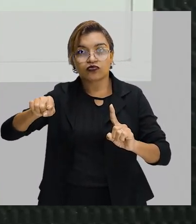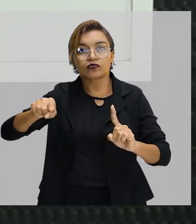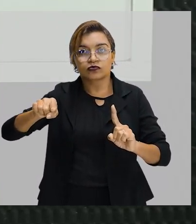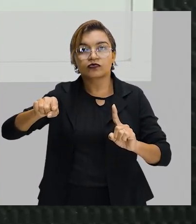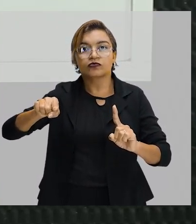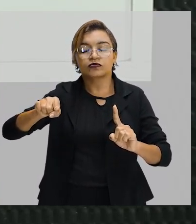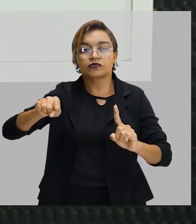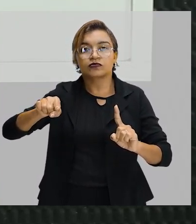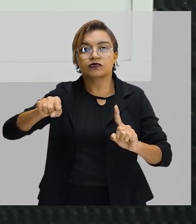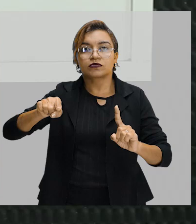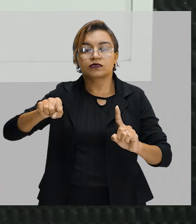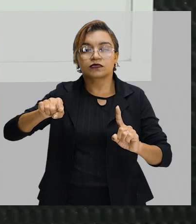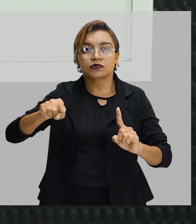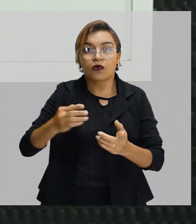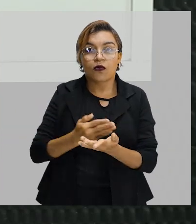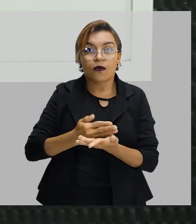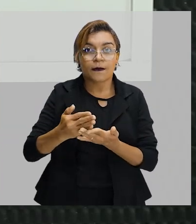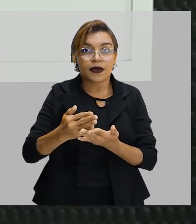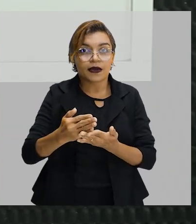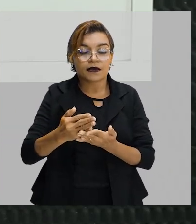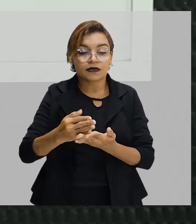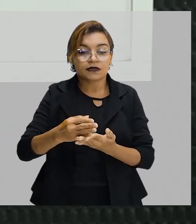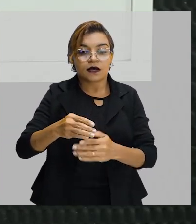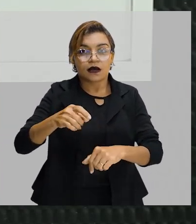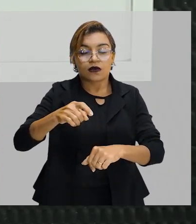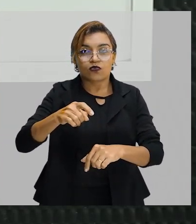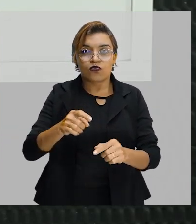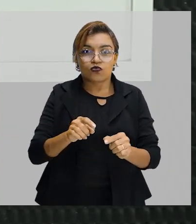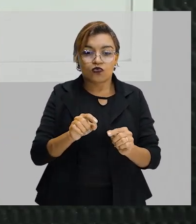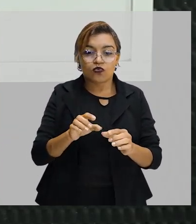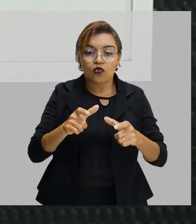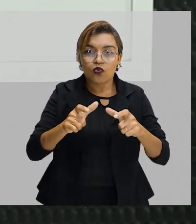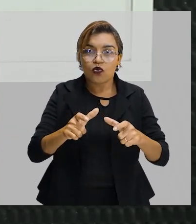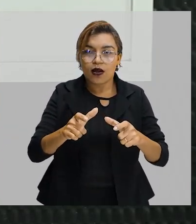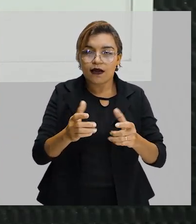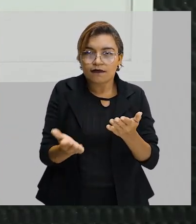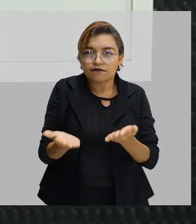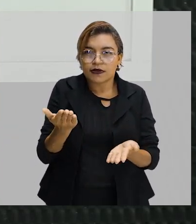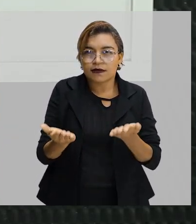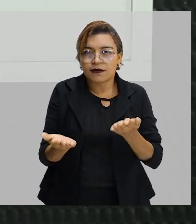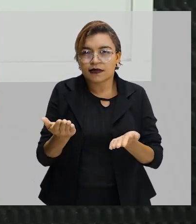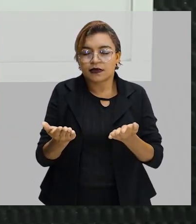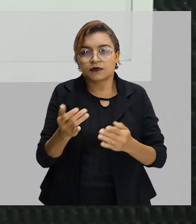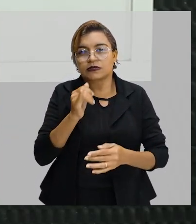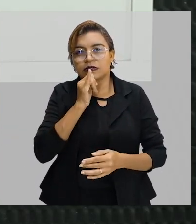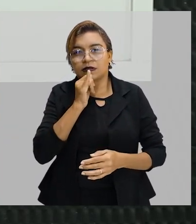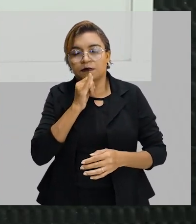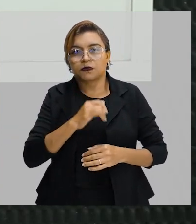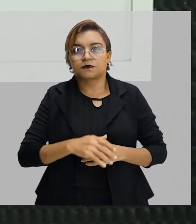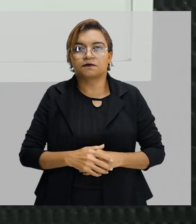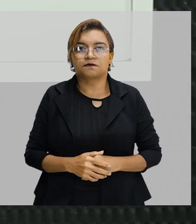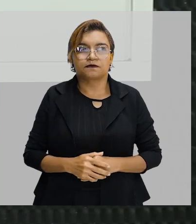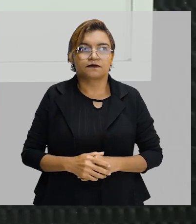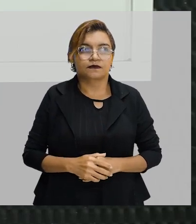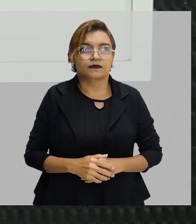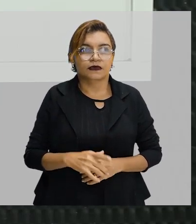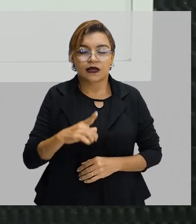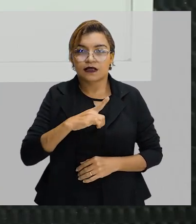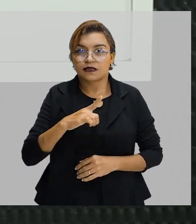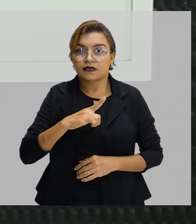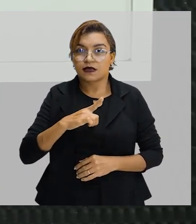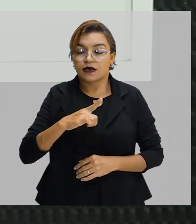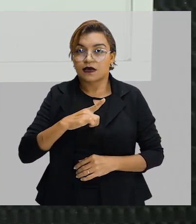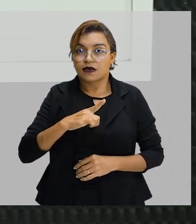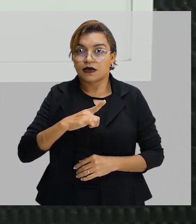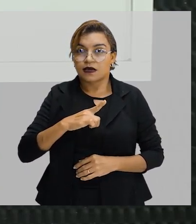partir do seu ponto de equilíbrio. Então é o seguinte, eu vou pegar aqui, ó, vou pegar só a imagem do